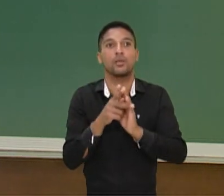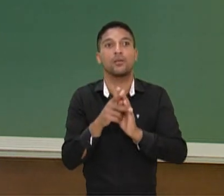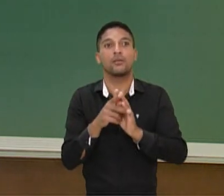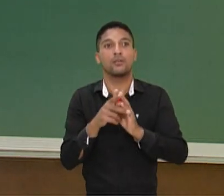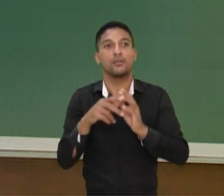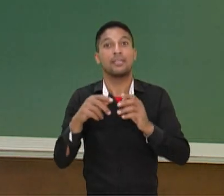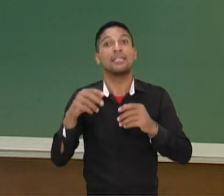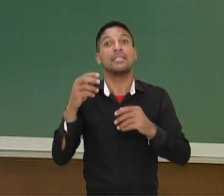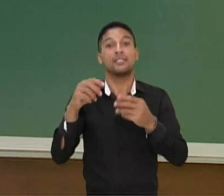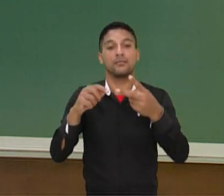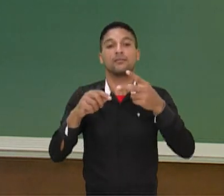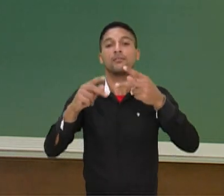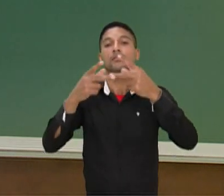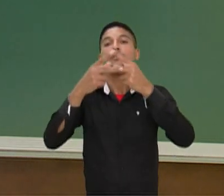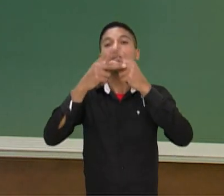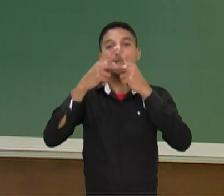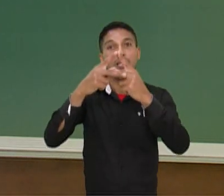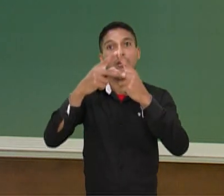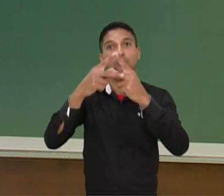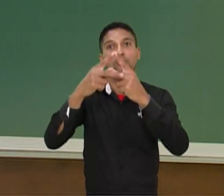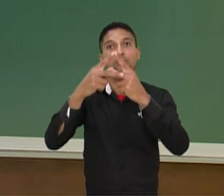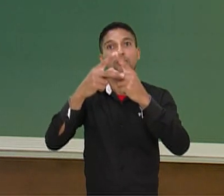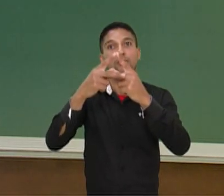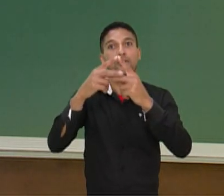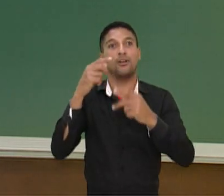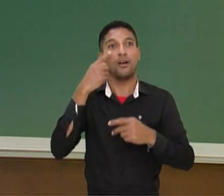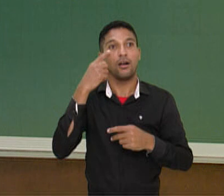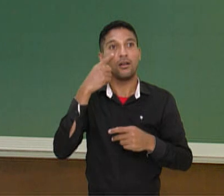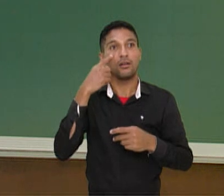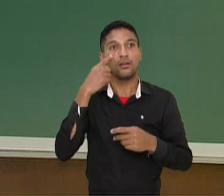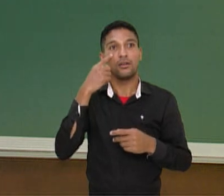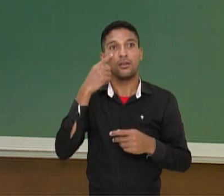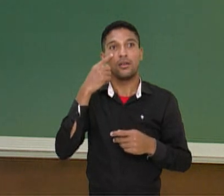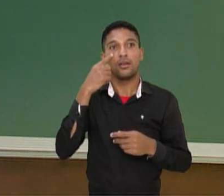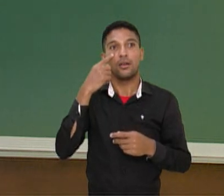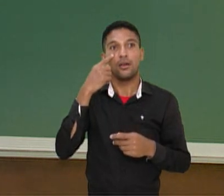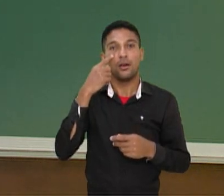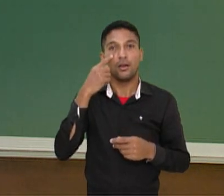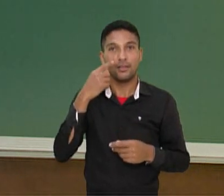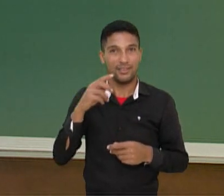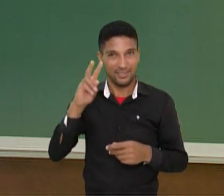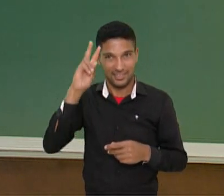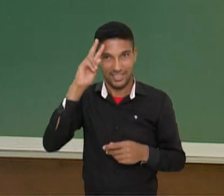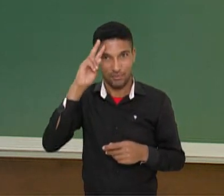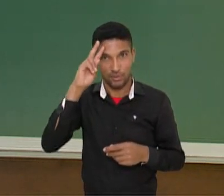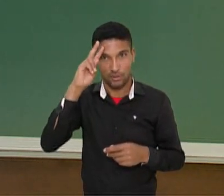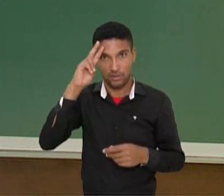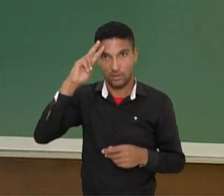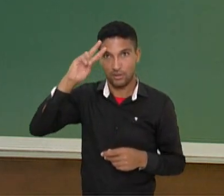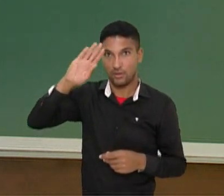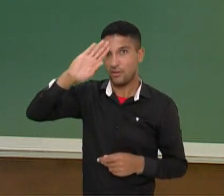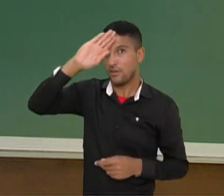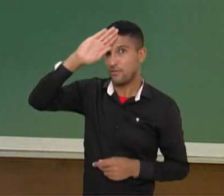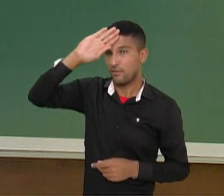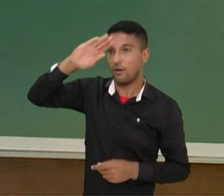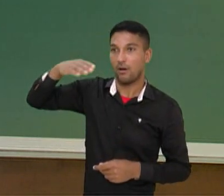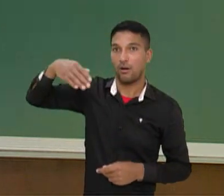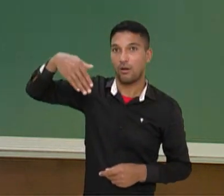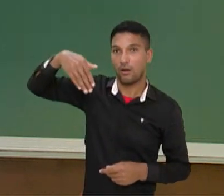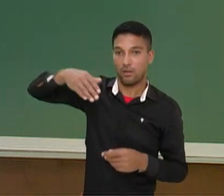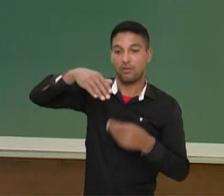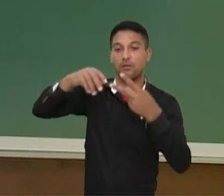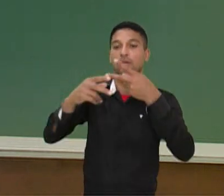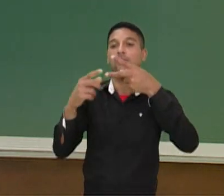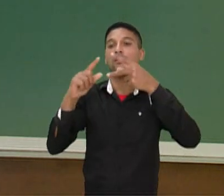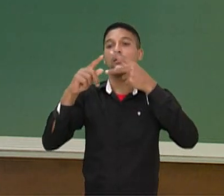Ó, pega um vértice, escolhe um e traça as diagonais dele. Você dividiu a figura inteirinha